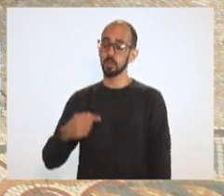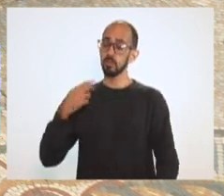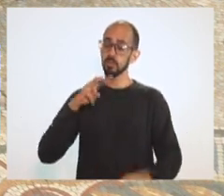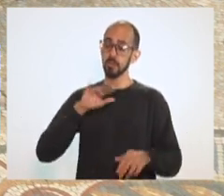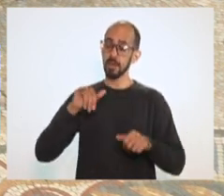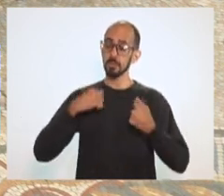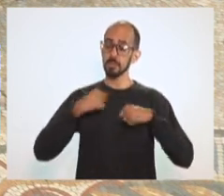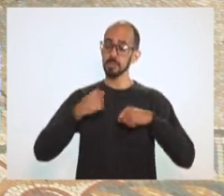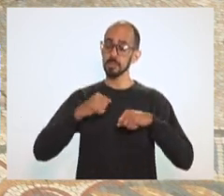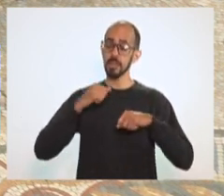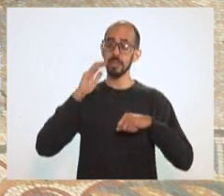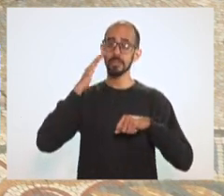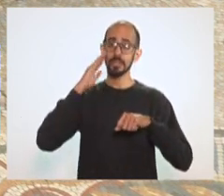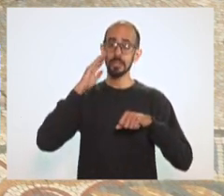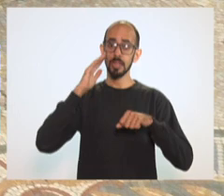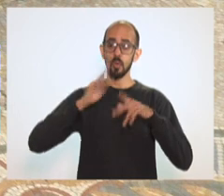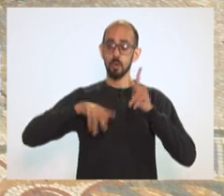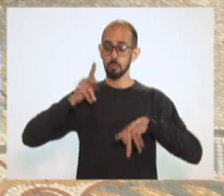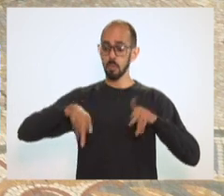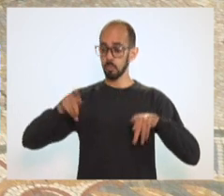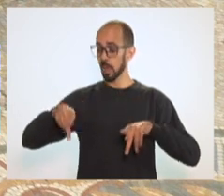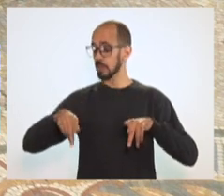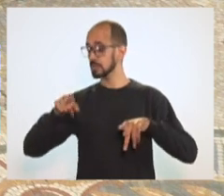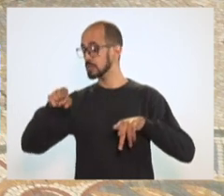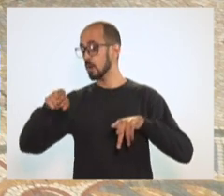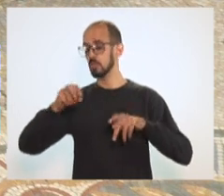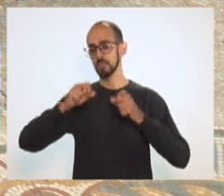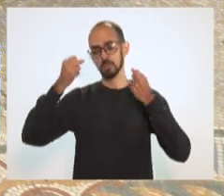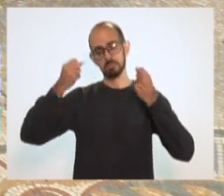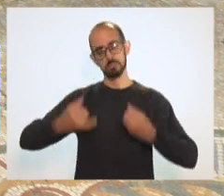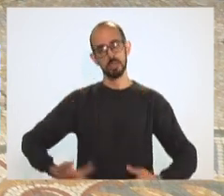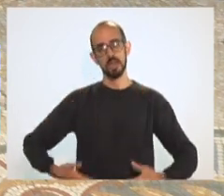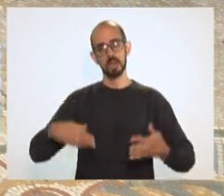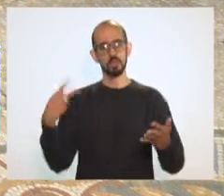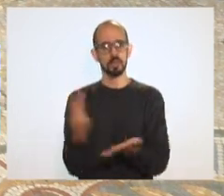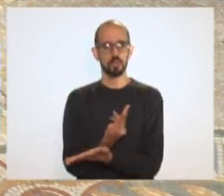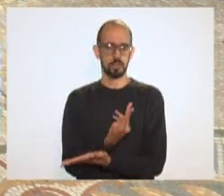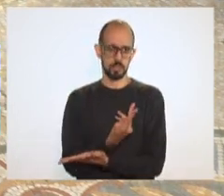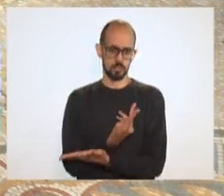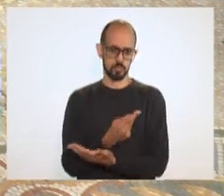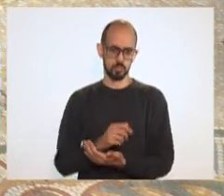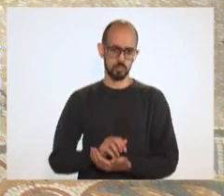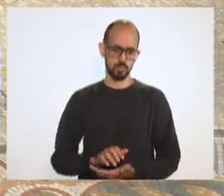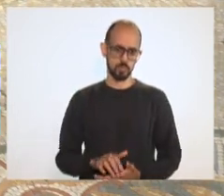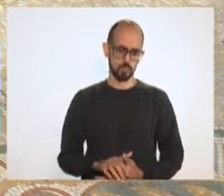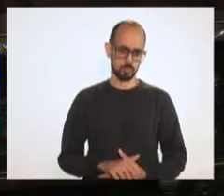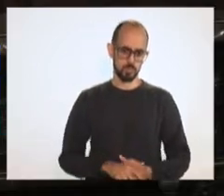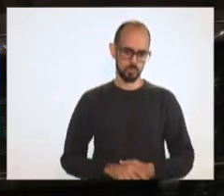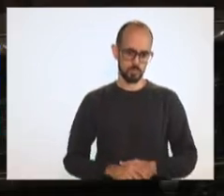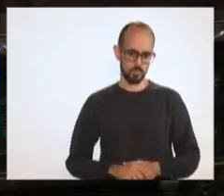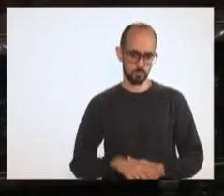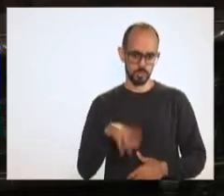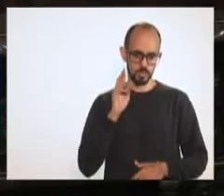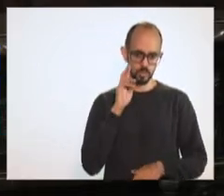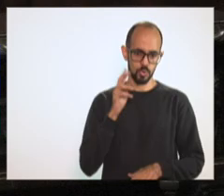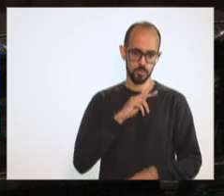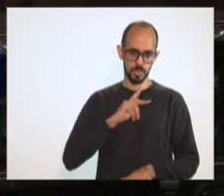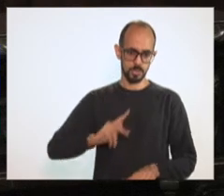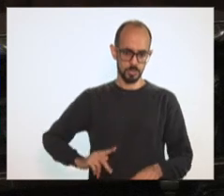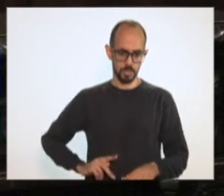só com a posição, não, vai ser com a população que está acompanhando e está vendo o está acontecendo. Senhor presidente, muito obrigada,